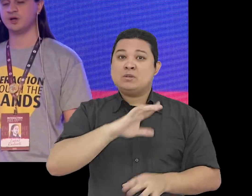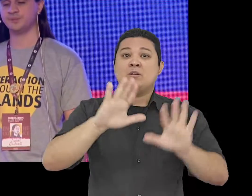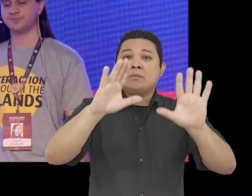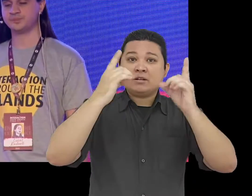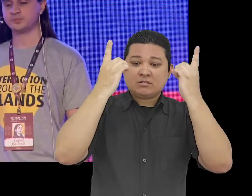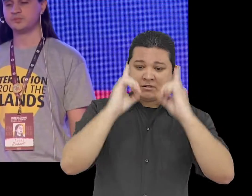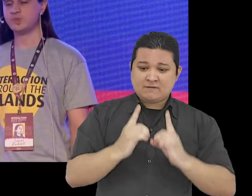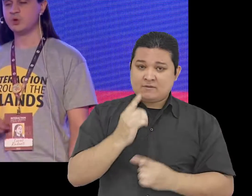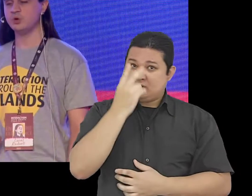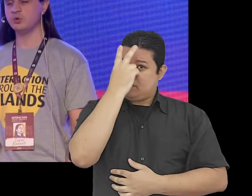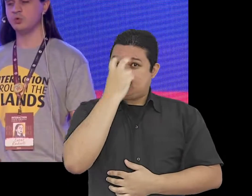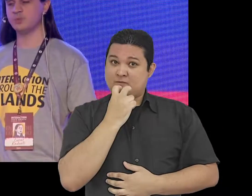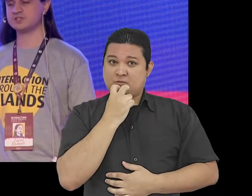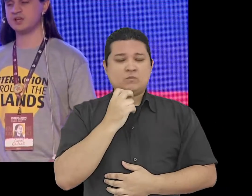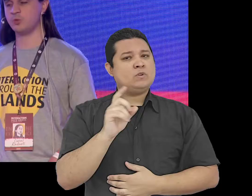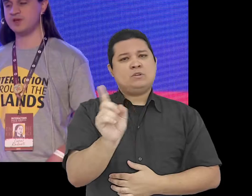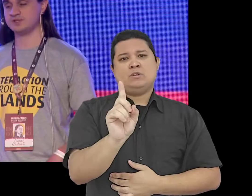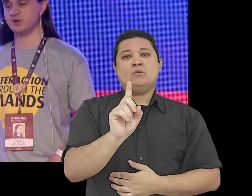sempre uma